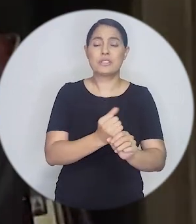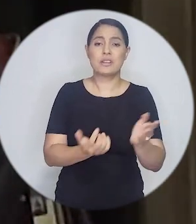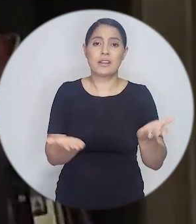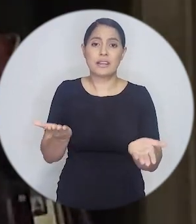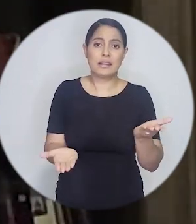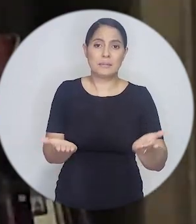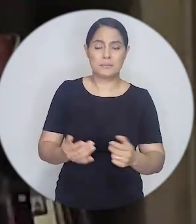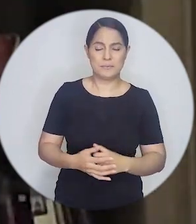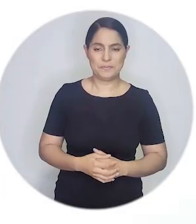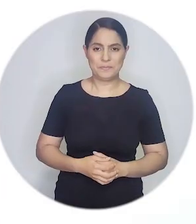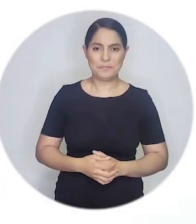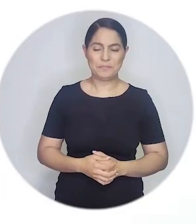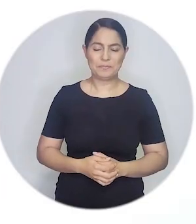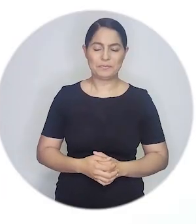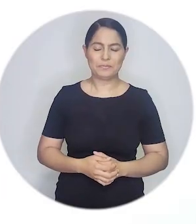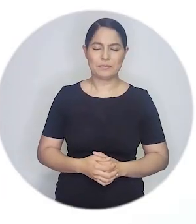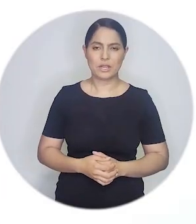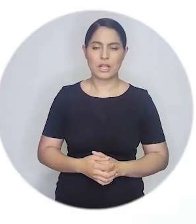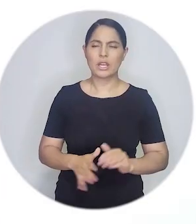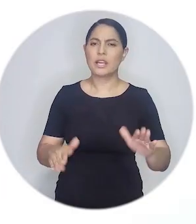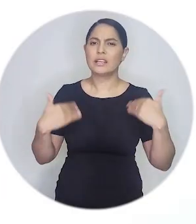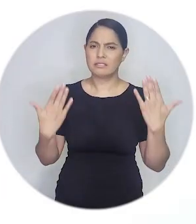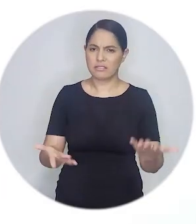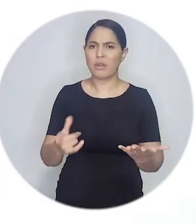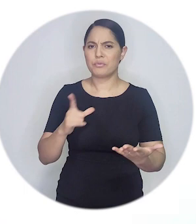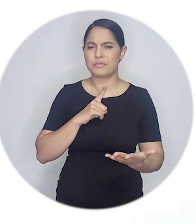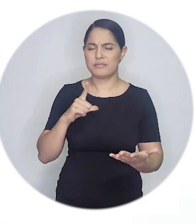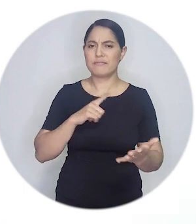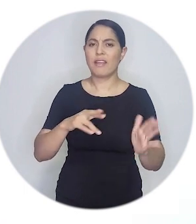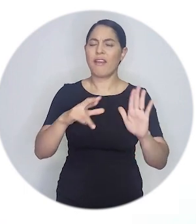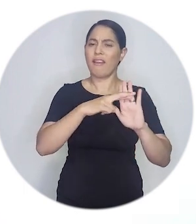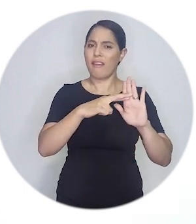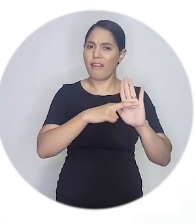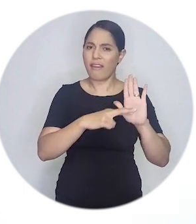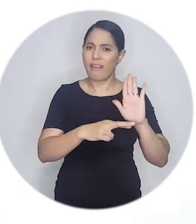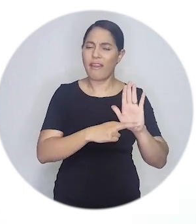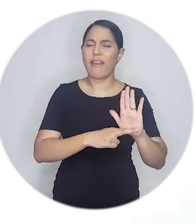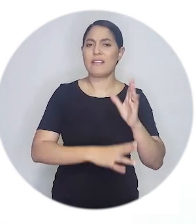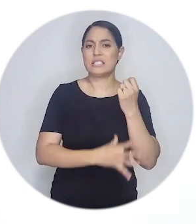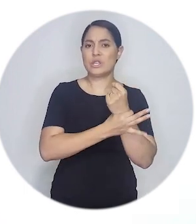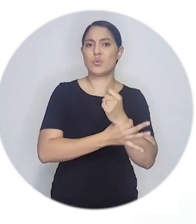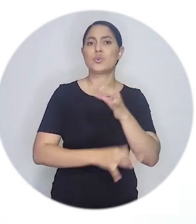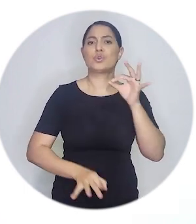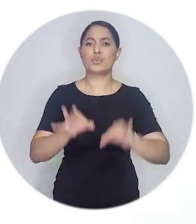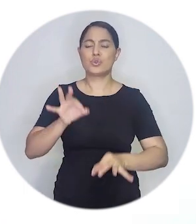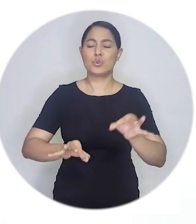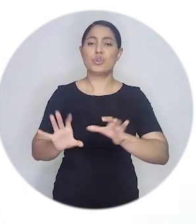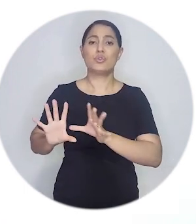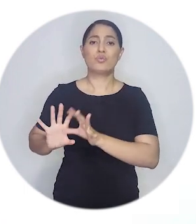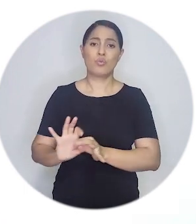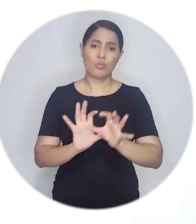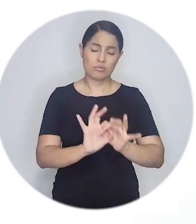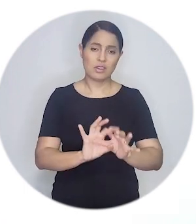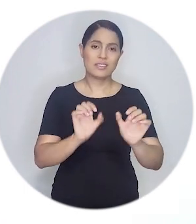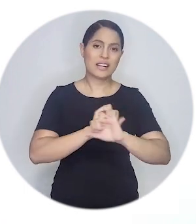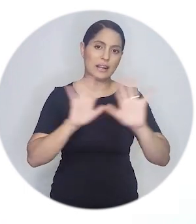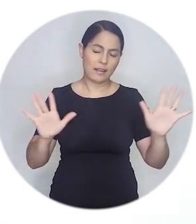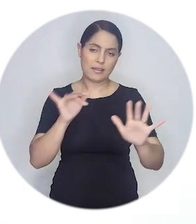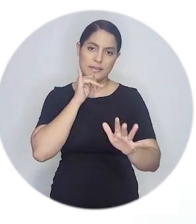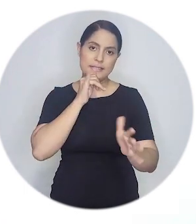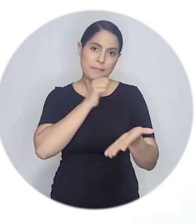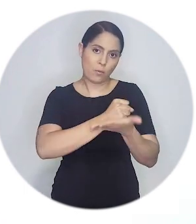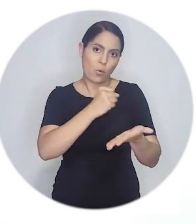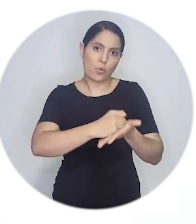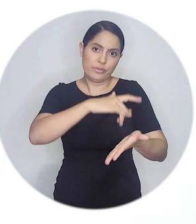reequilíbrio econômico-financeiro. Quando se tem essa regularidade, essa segurança jurídica em relação,